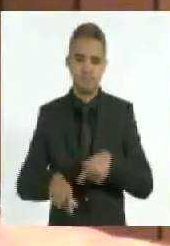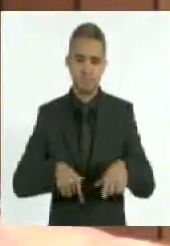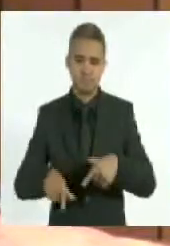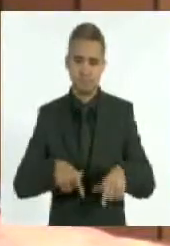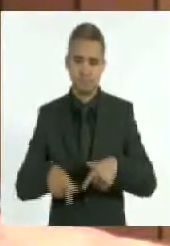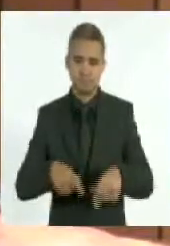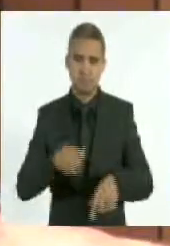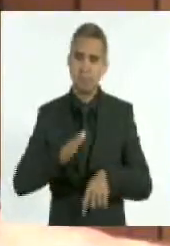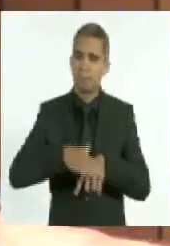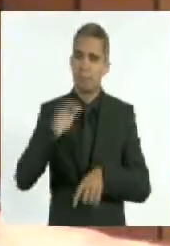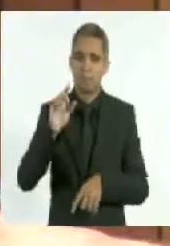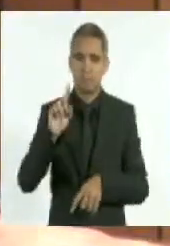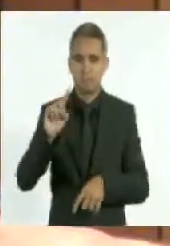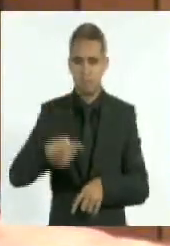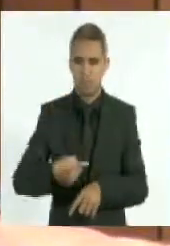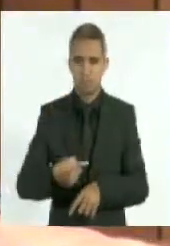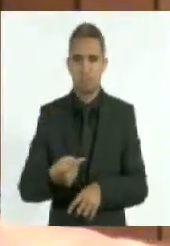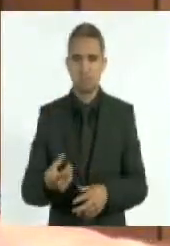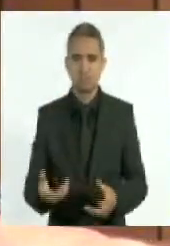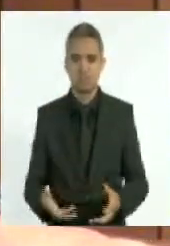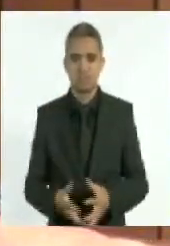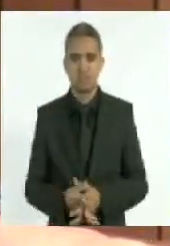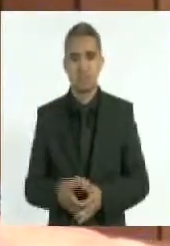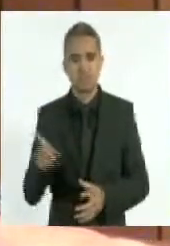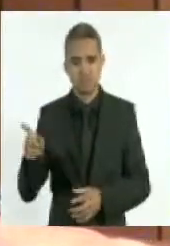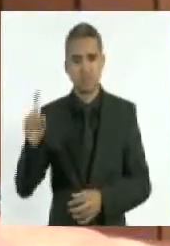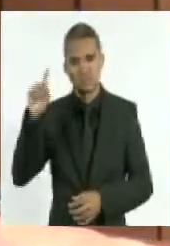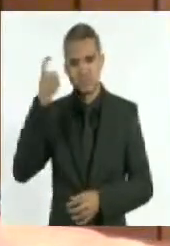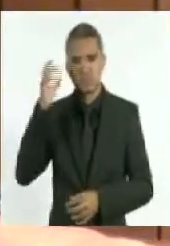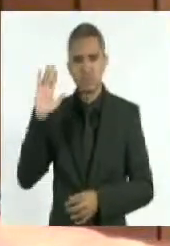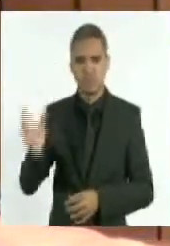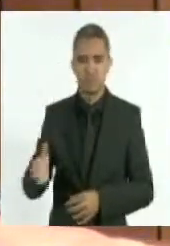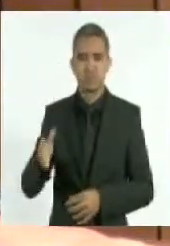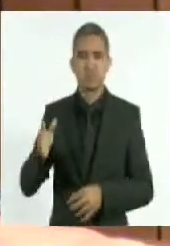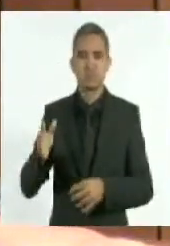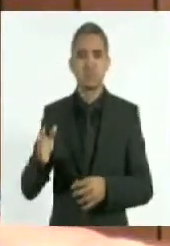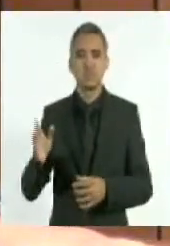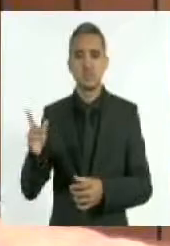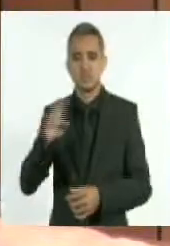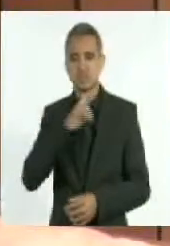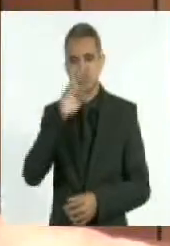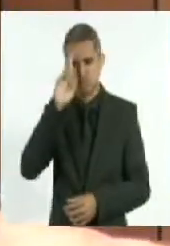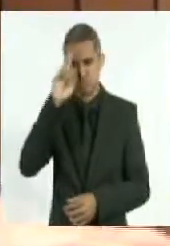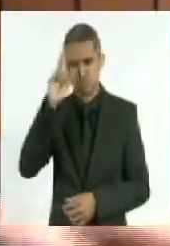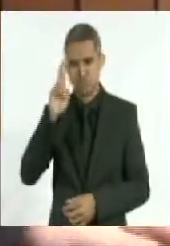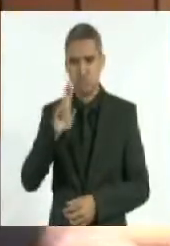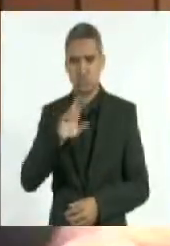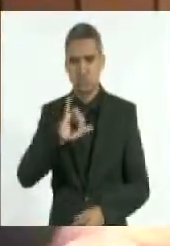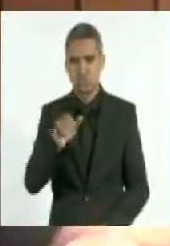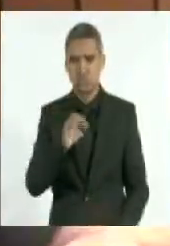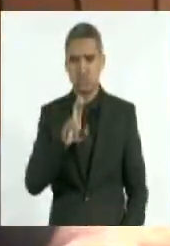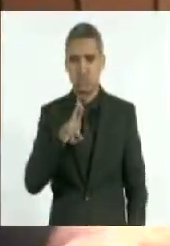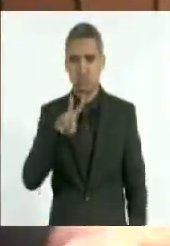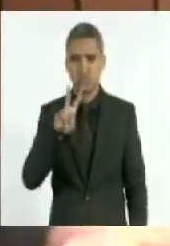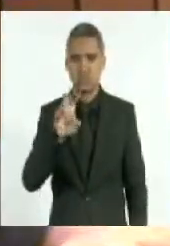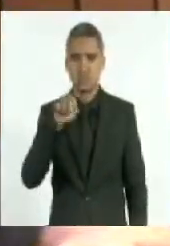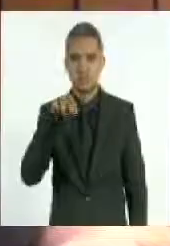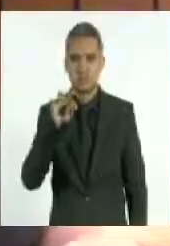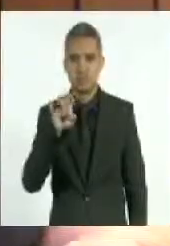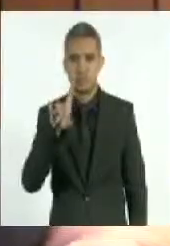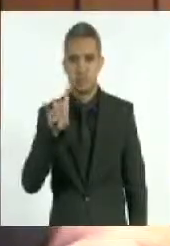mais de 1.000 empregos. Vossa Excelência, que já foi dirigente lá do Juventude de Caxias, sabe da dificuldade. Então, mais de 1.000